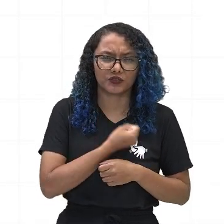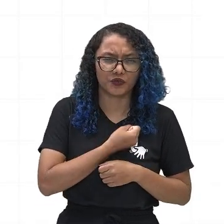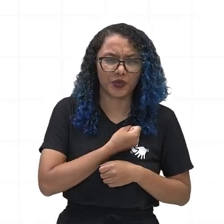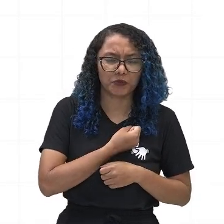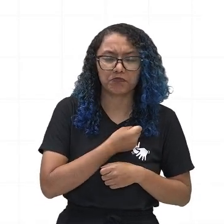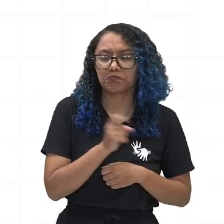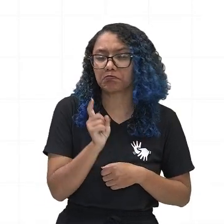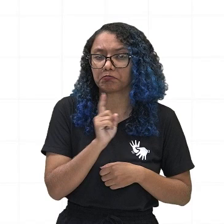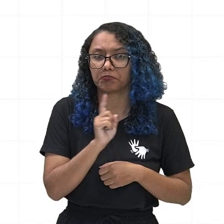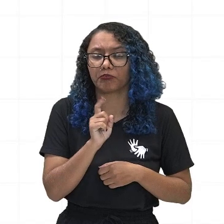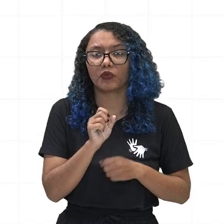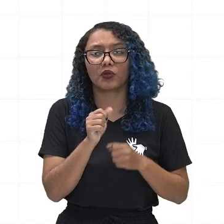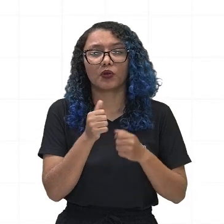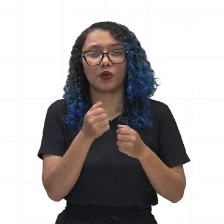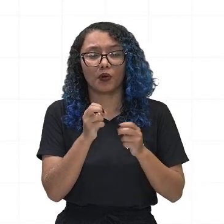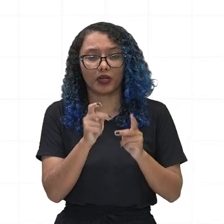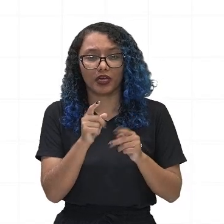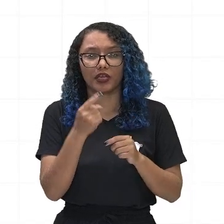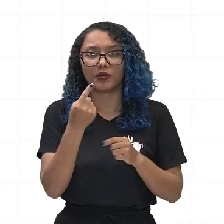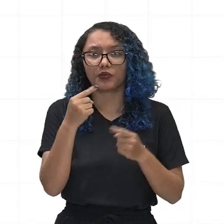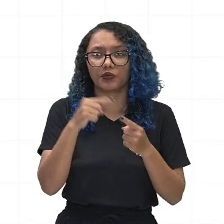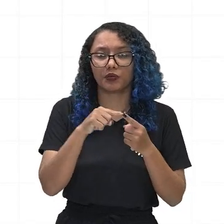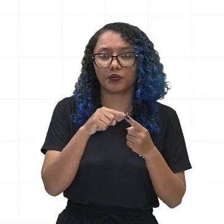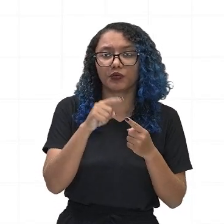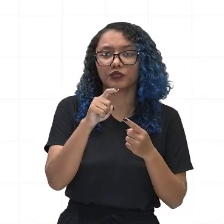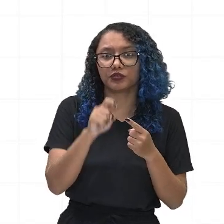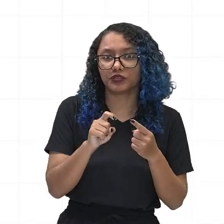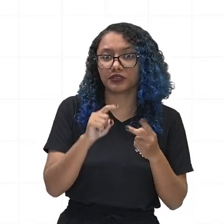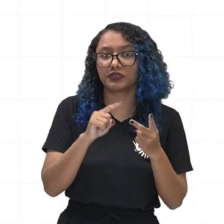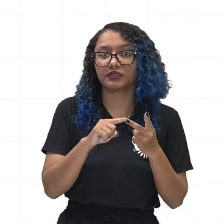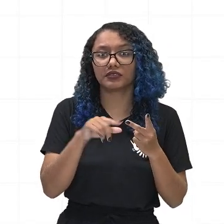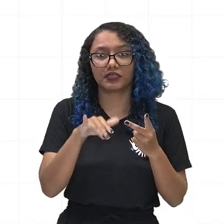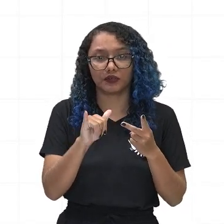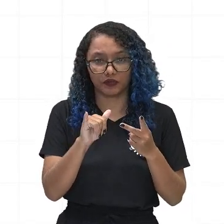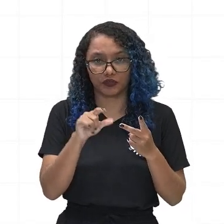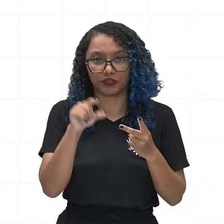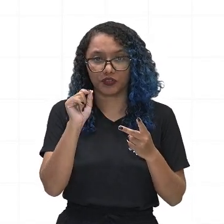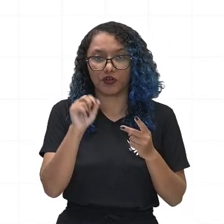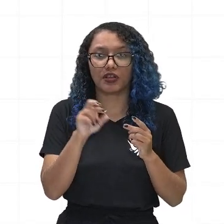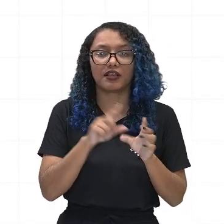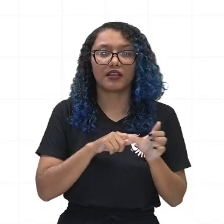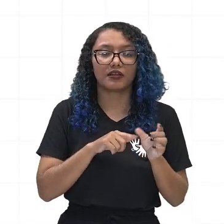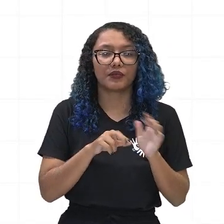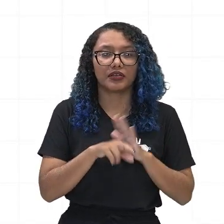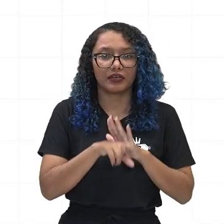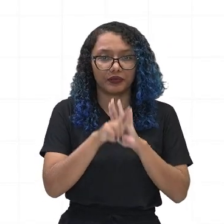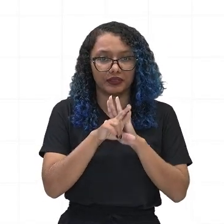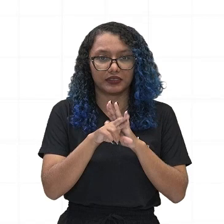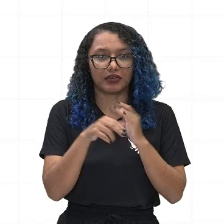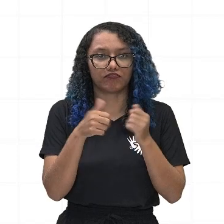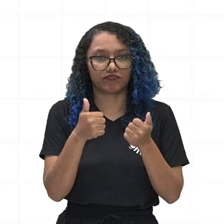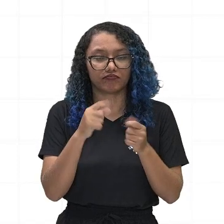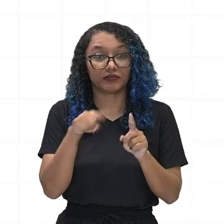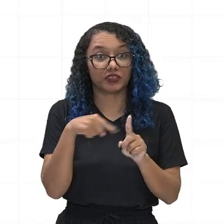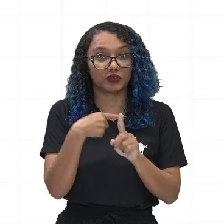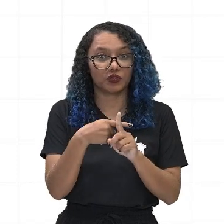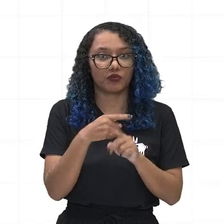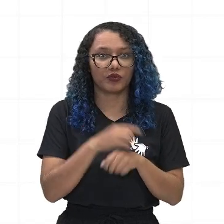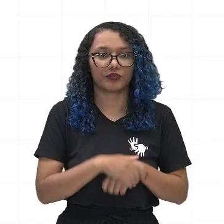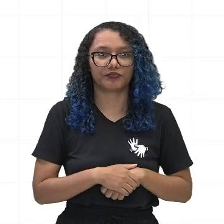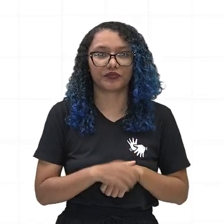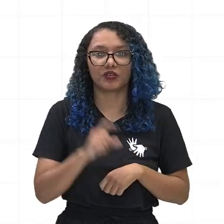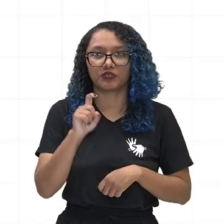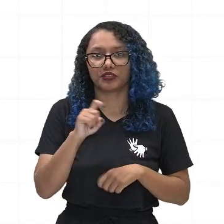Não. Então, um vai ser x e o outro vai ser y. Diz a soma, né? Então, x mais